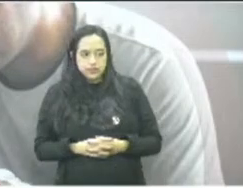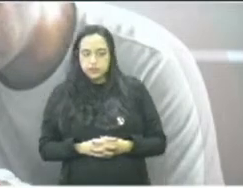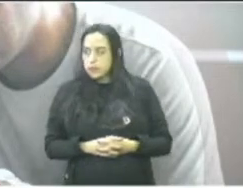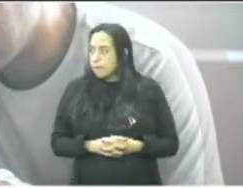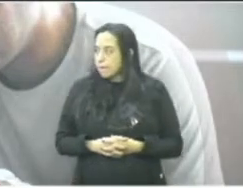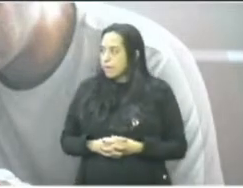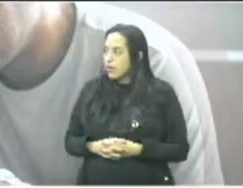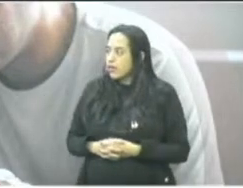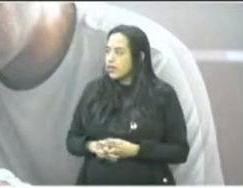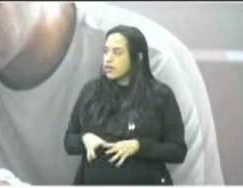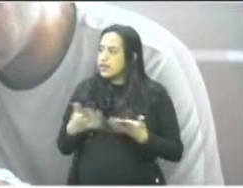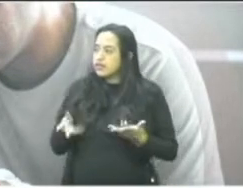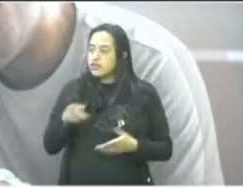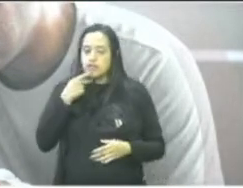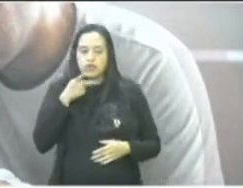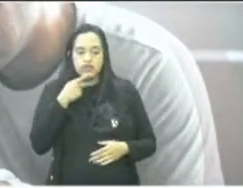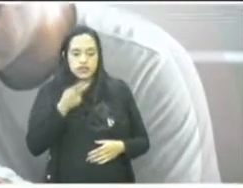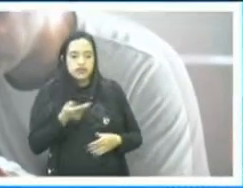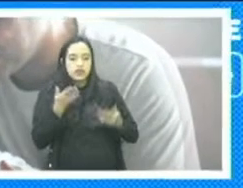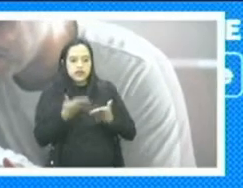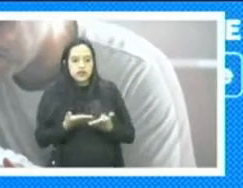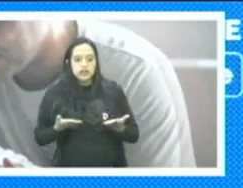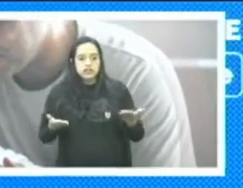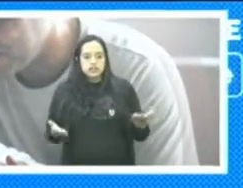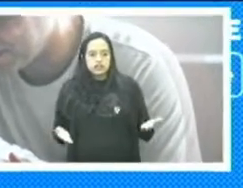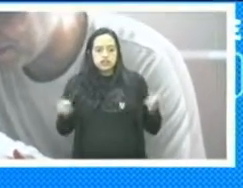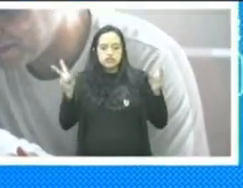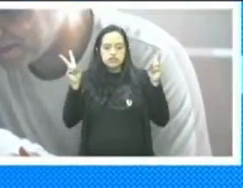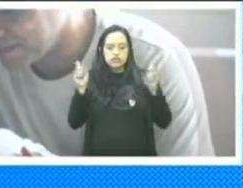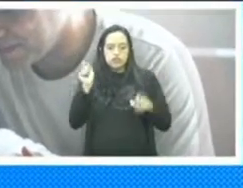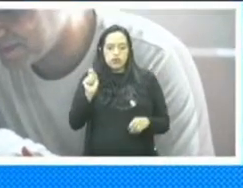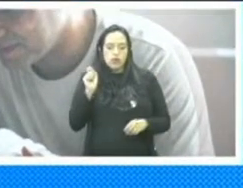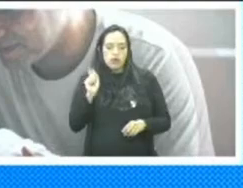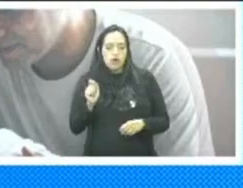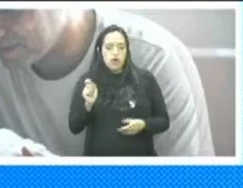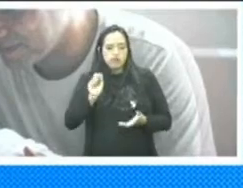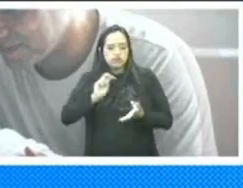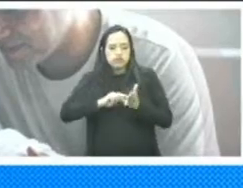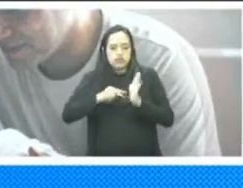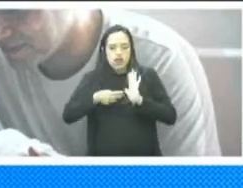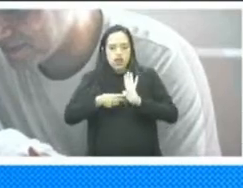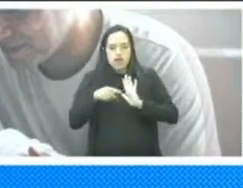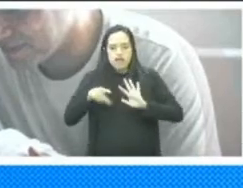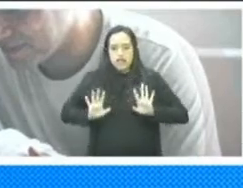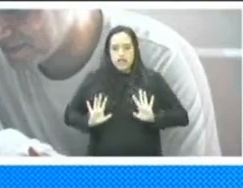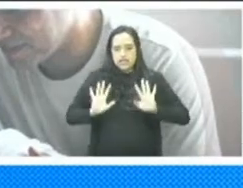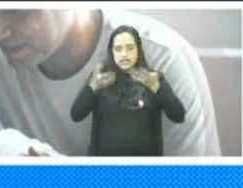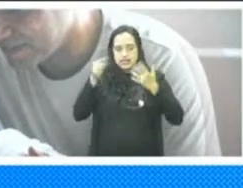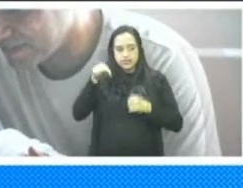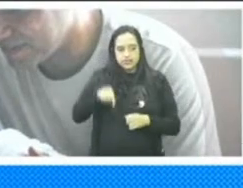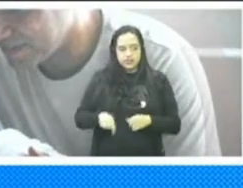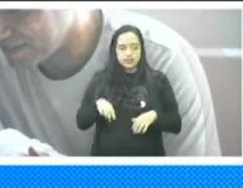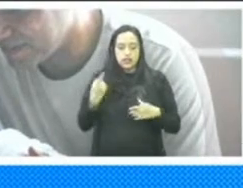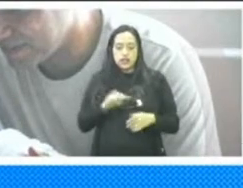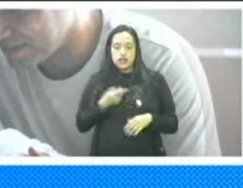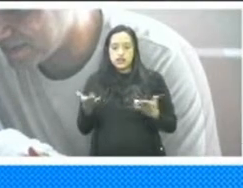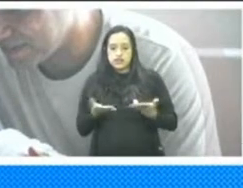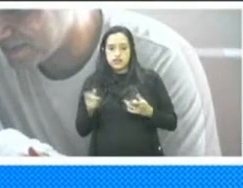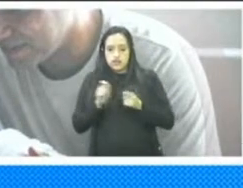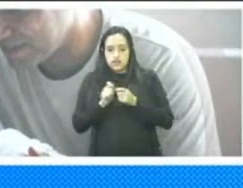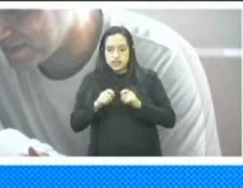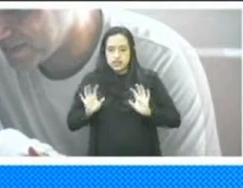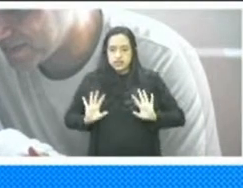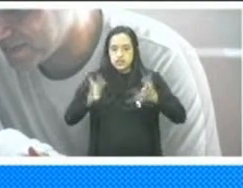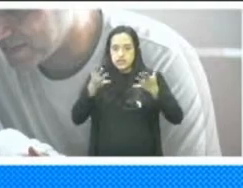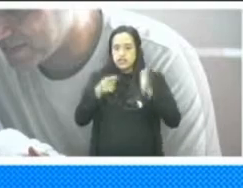Joia. Então, vou falar para vocês sobre o sentido, né, desse evento. Então, a gente está fazendo esse evento